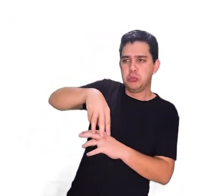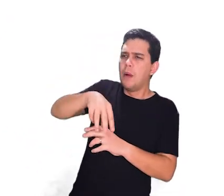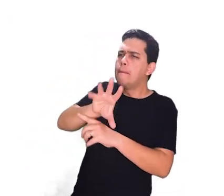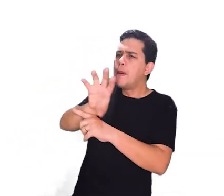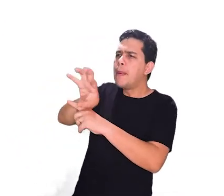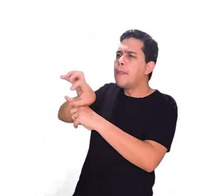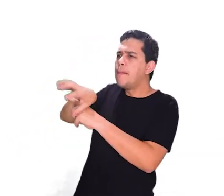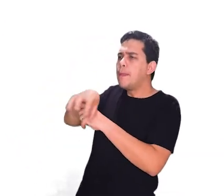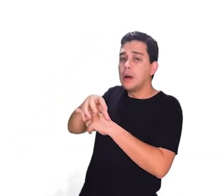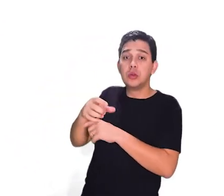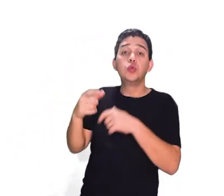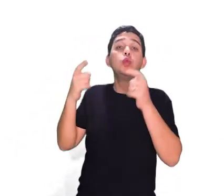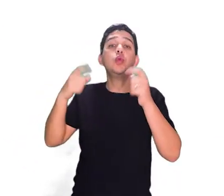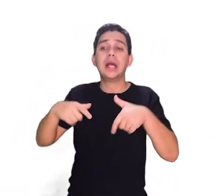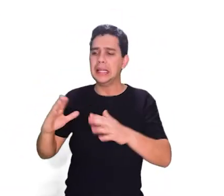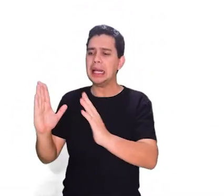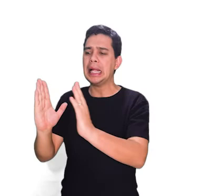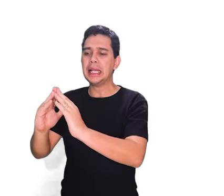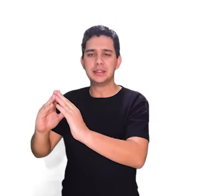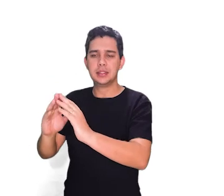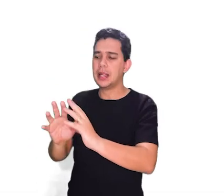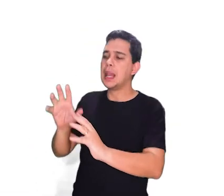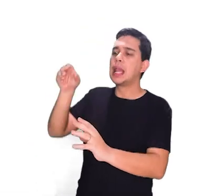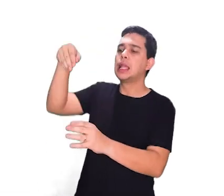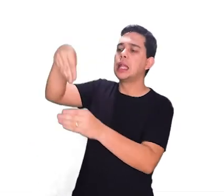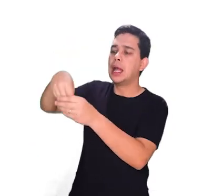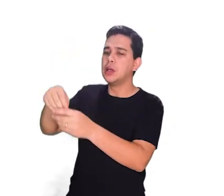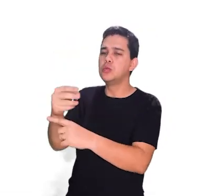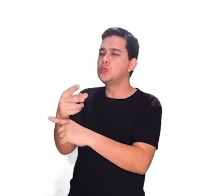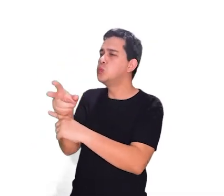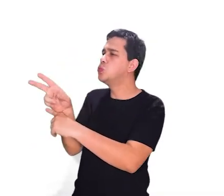eles estão sempre acompanhados por uma das integrantes da Força Tarefa.